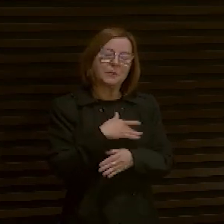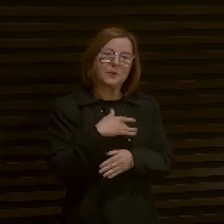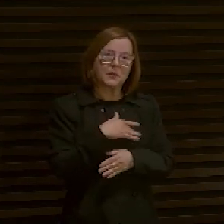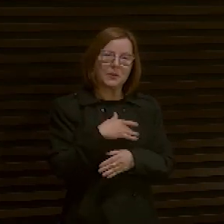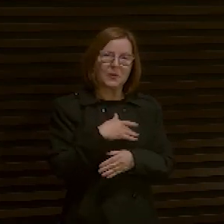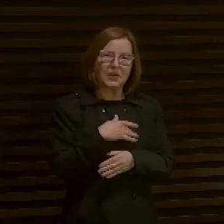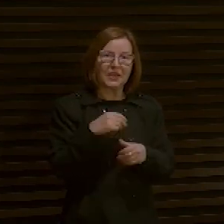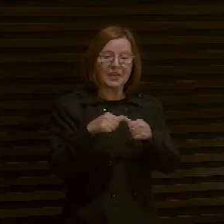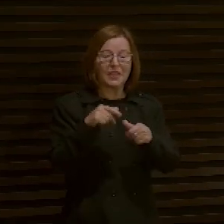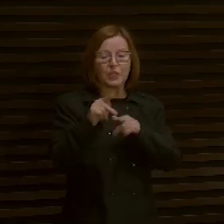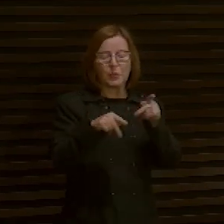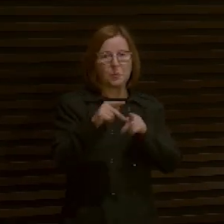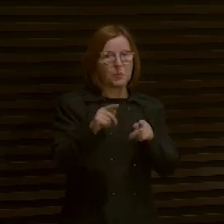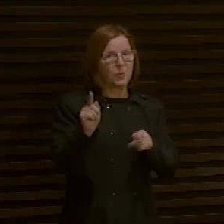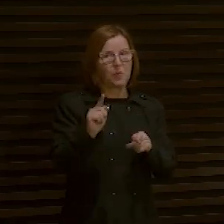reino do norte.